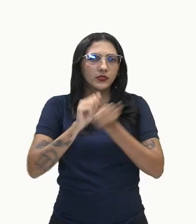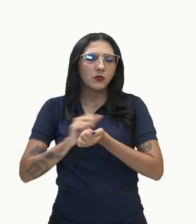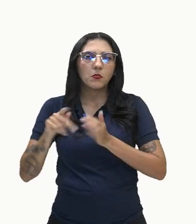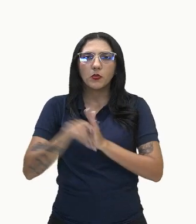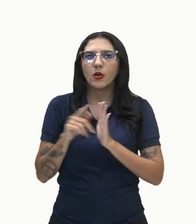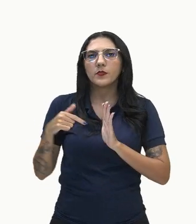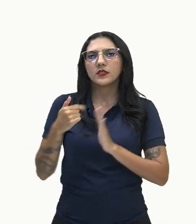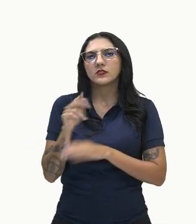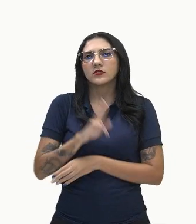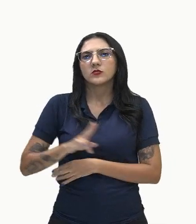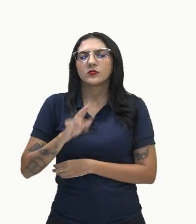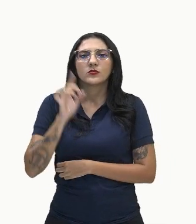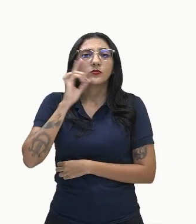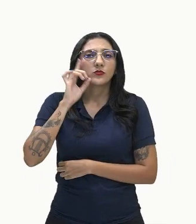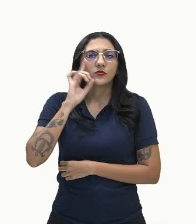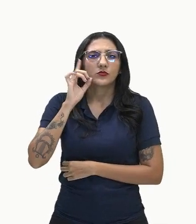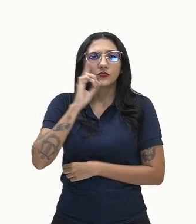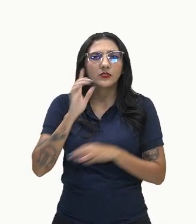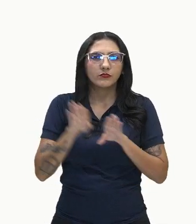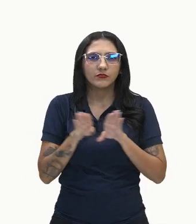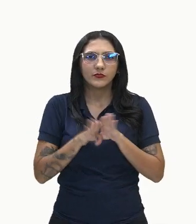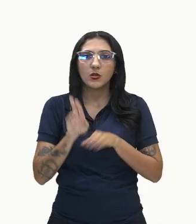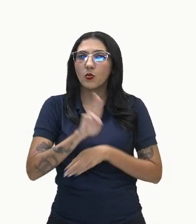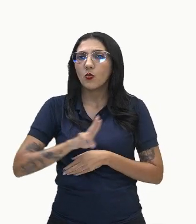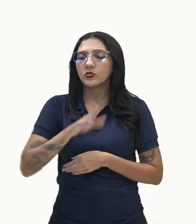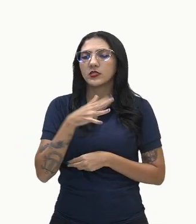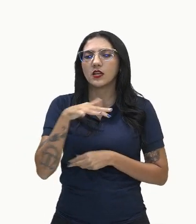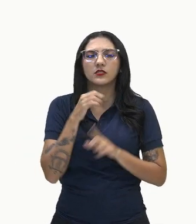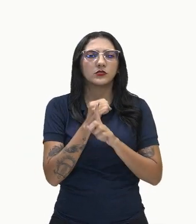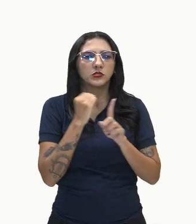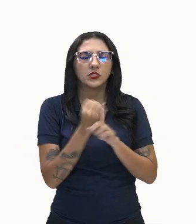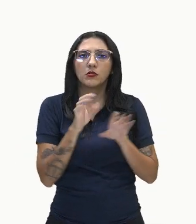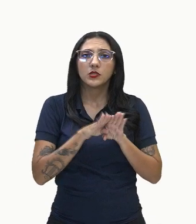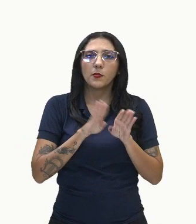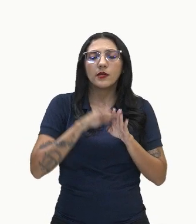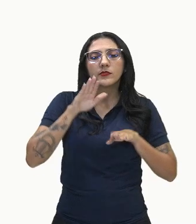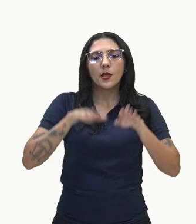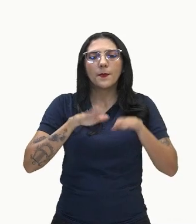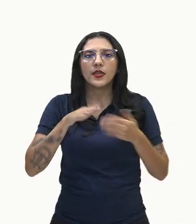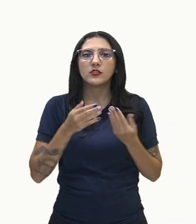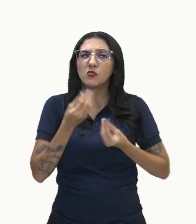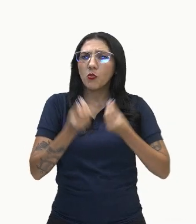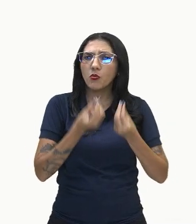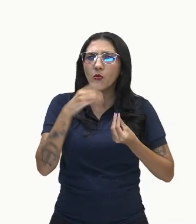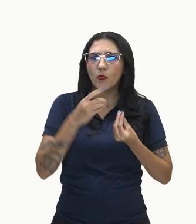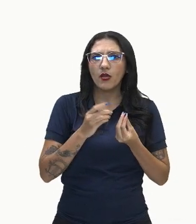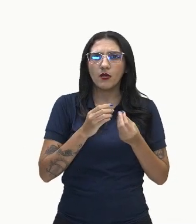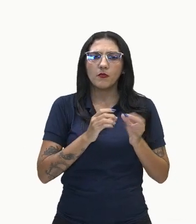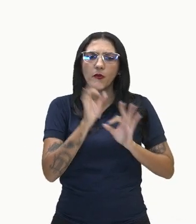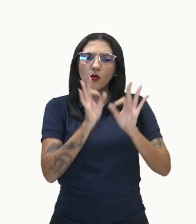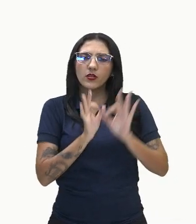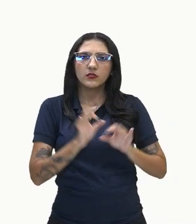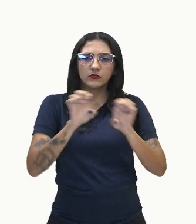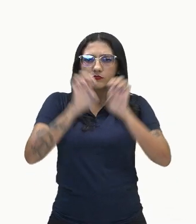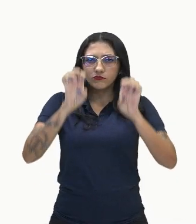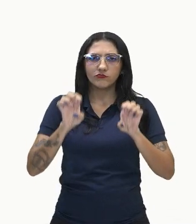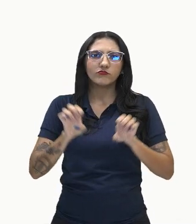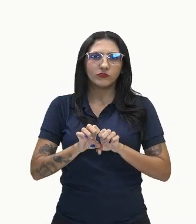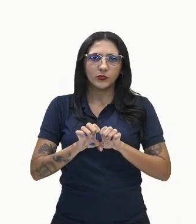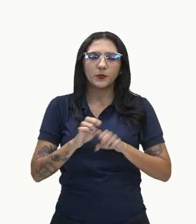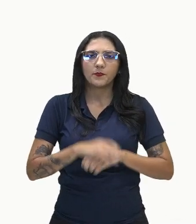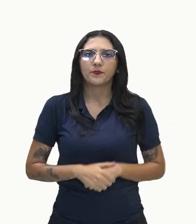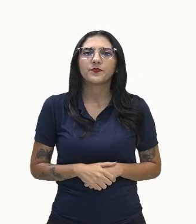dia a dia, com esta função social e que variam na sua estrutura conforme a situação de uso.